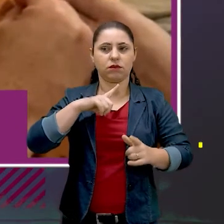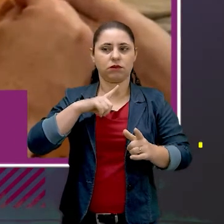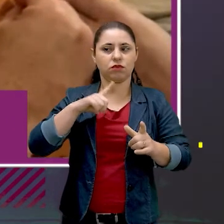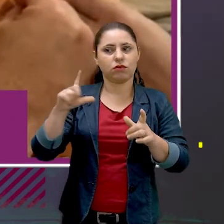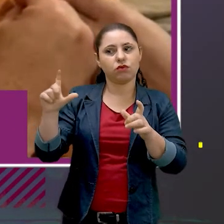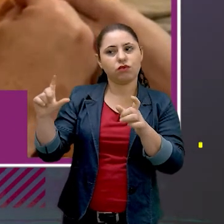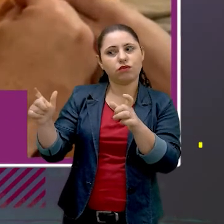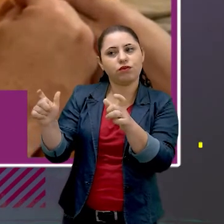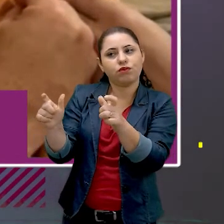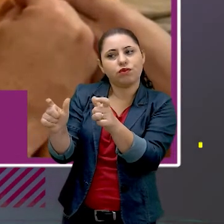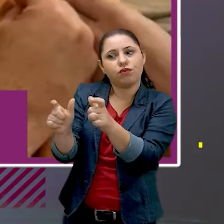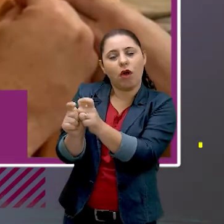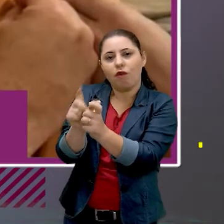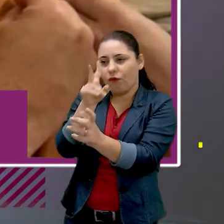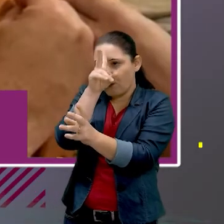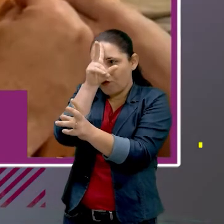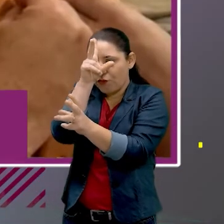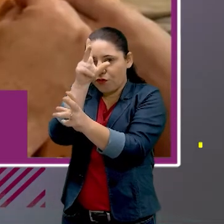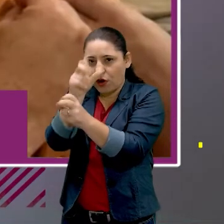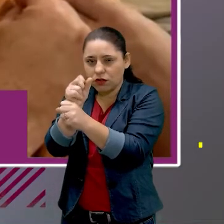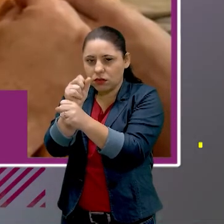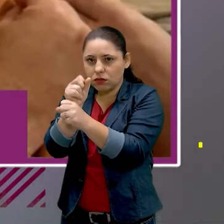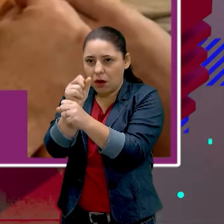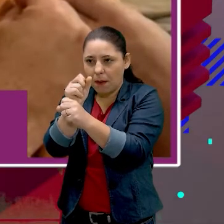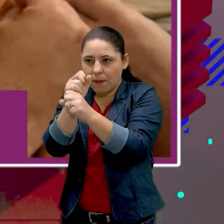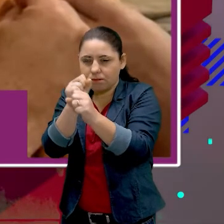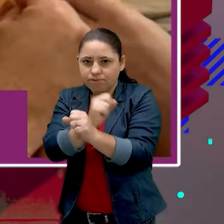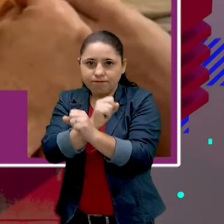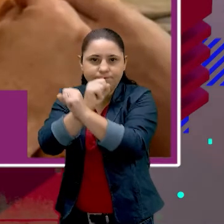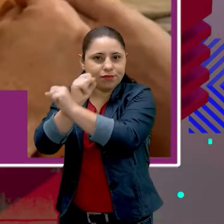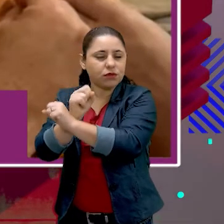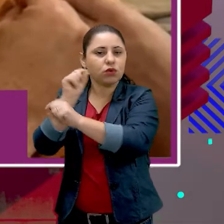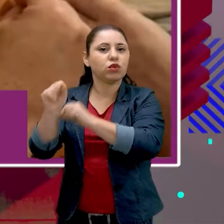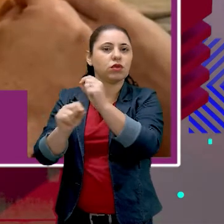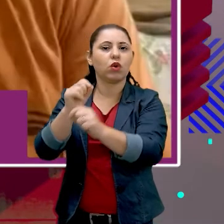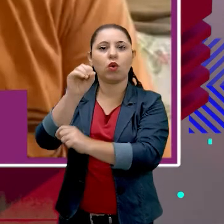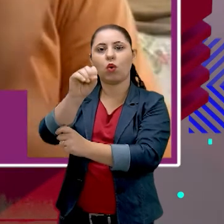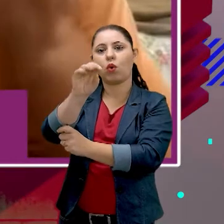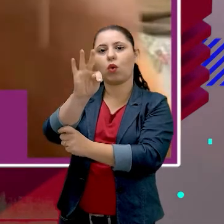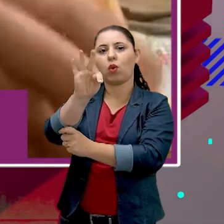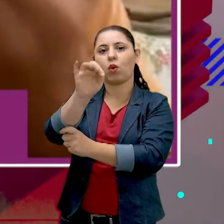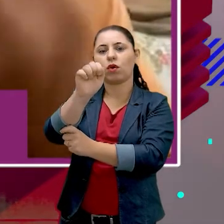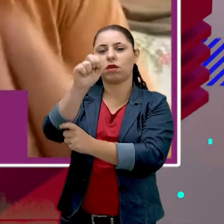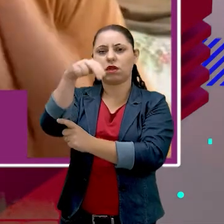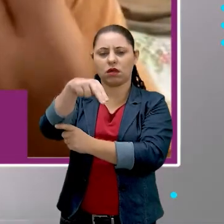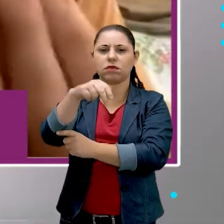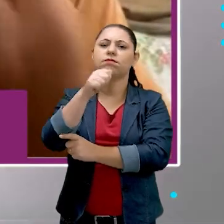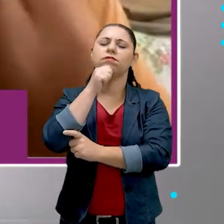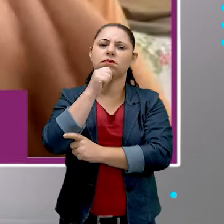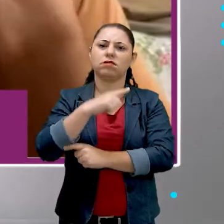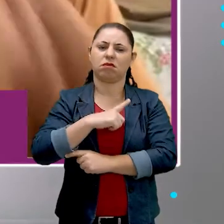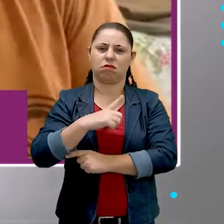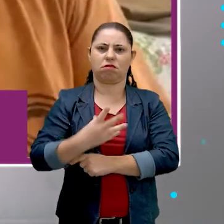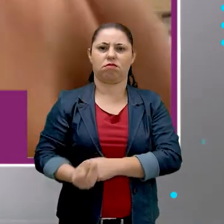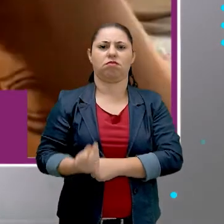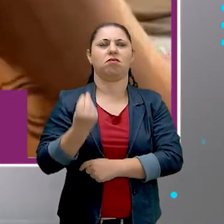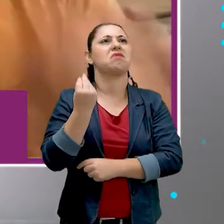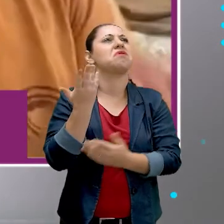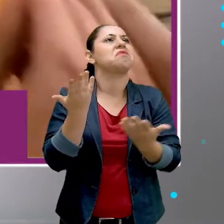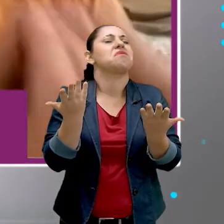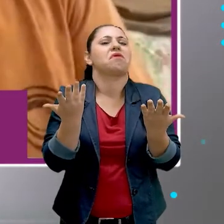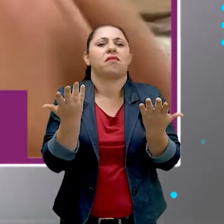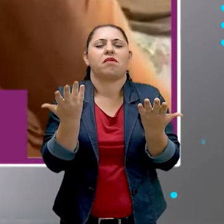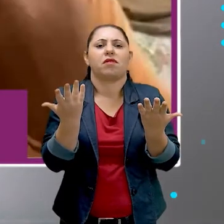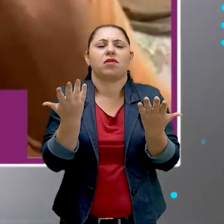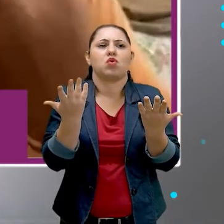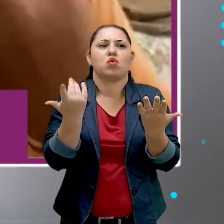minimizar a força da OTAN, ou conter a força da OTAN. E muita gente me pergunta, mas por que a OTAN existe ainda hoje,